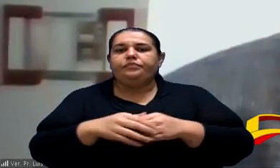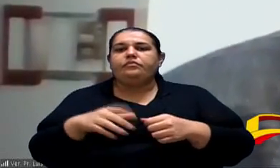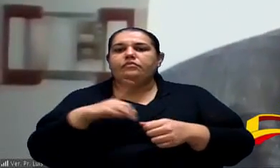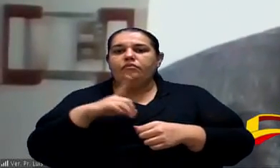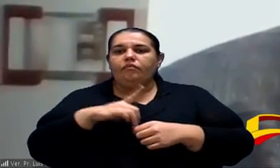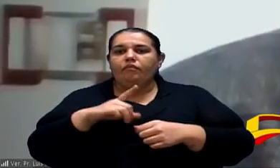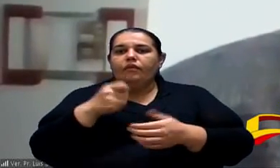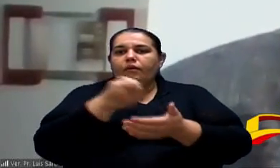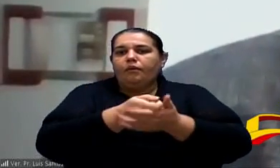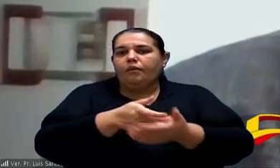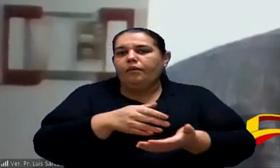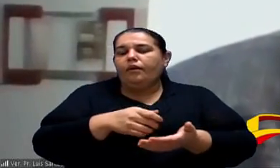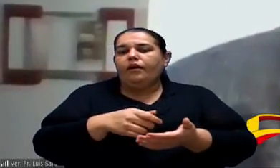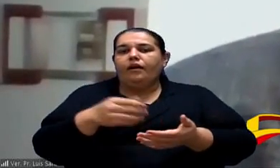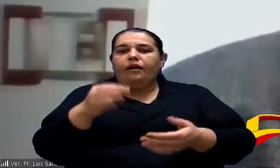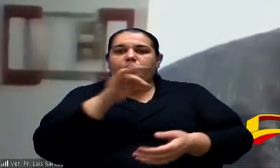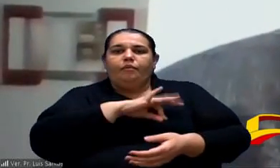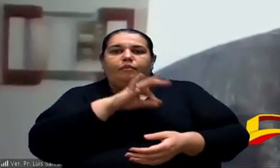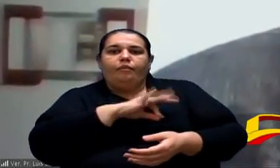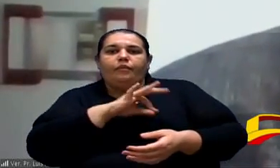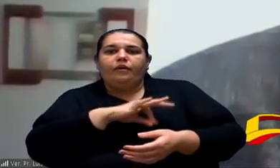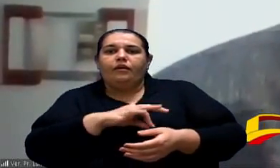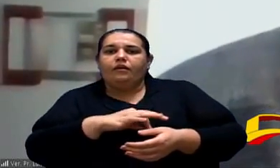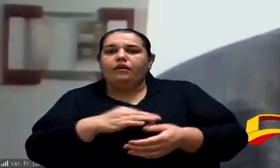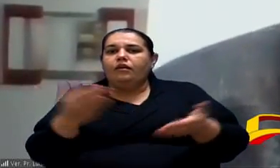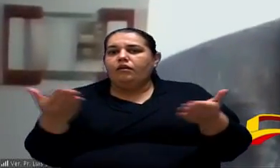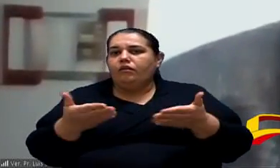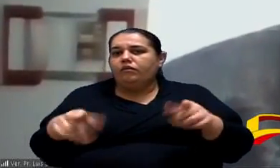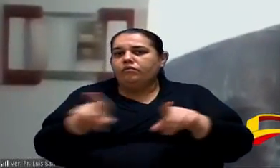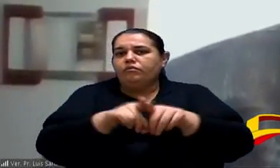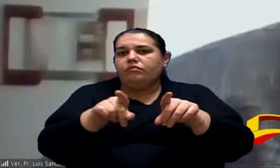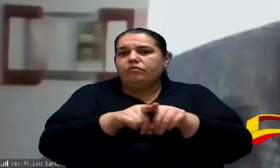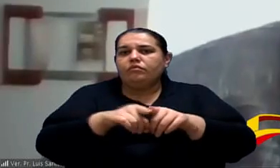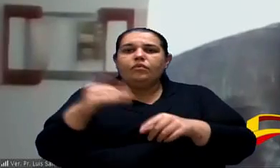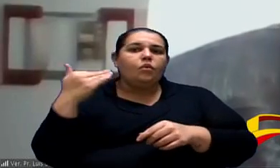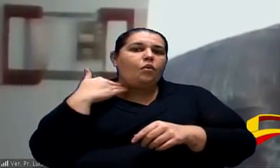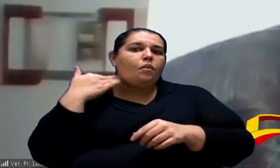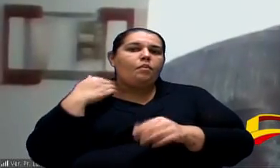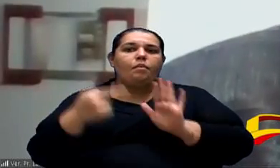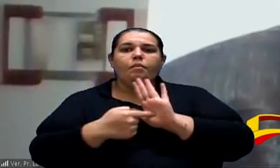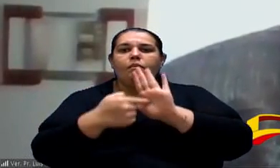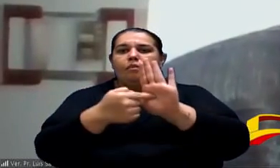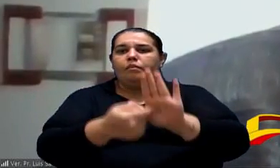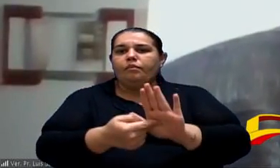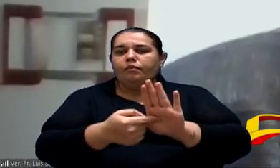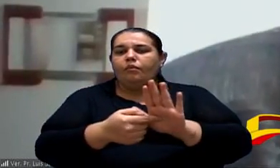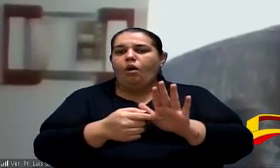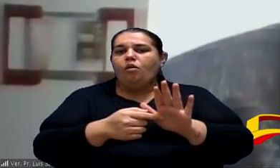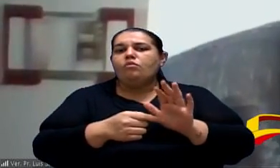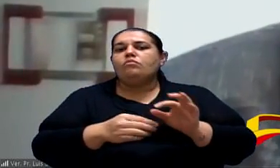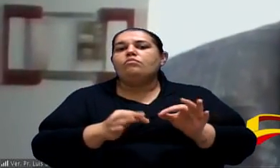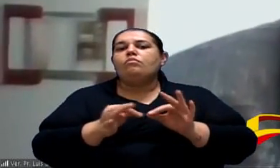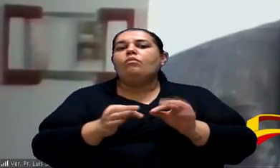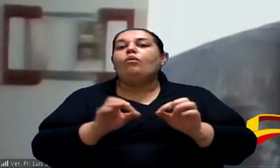benefícios, eu quero fazer uma emenda que o banco apresente um plano